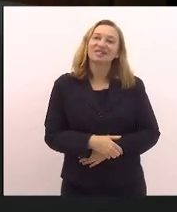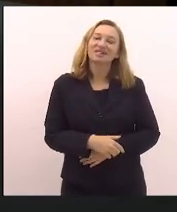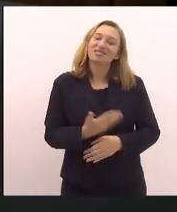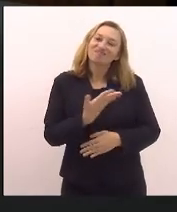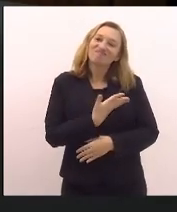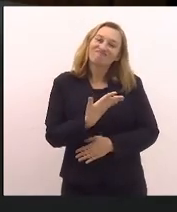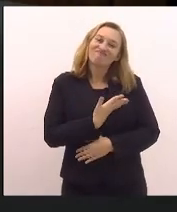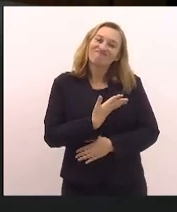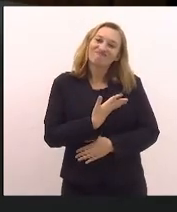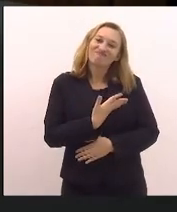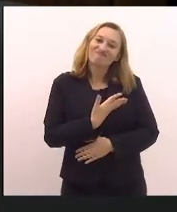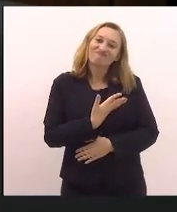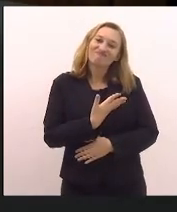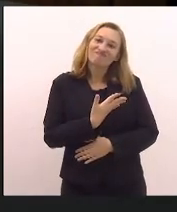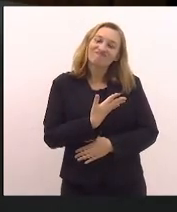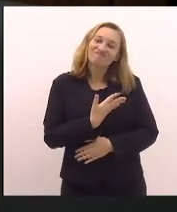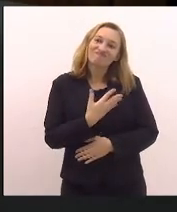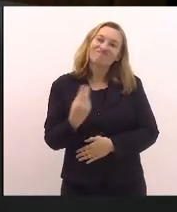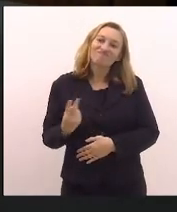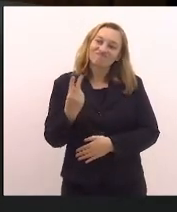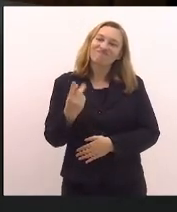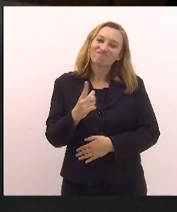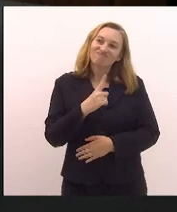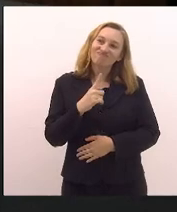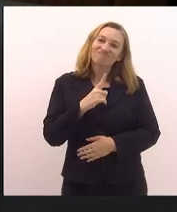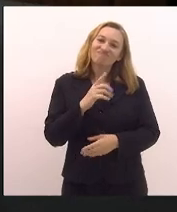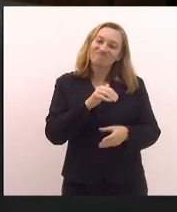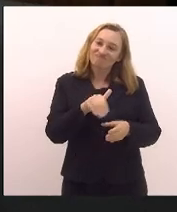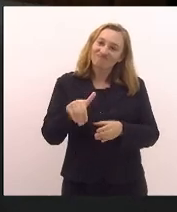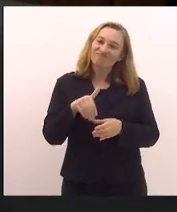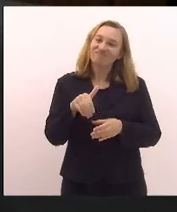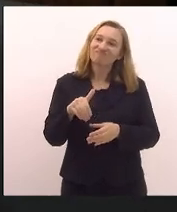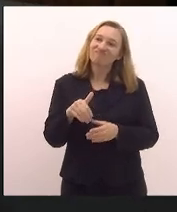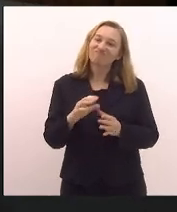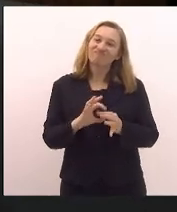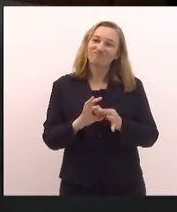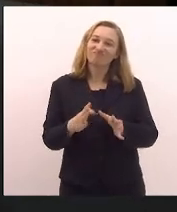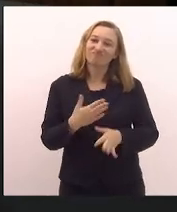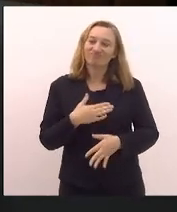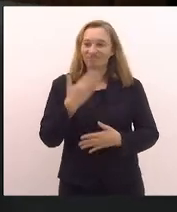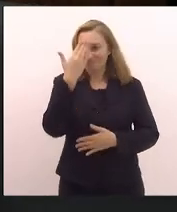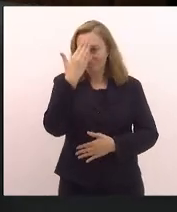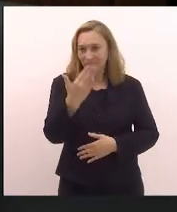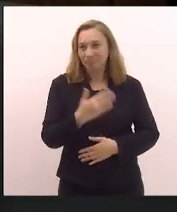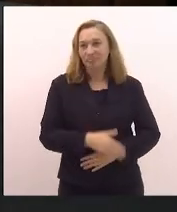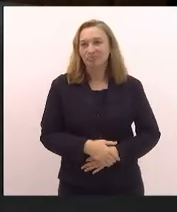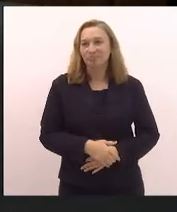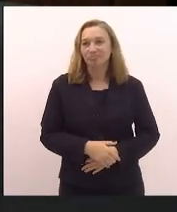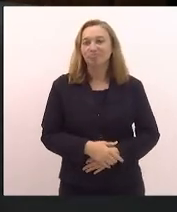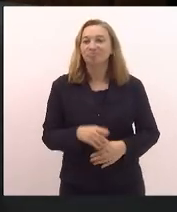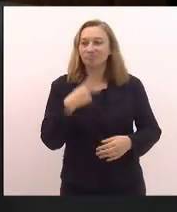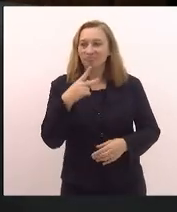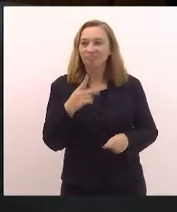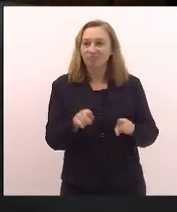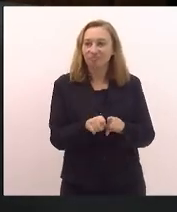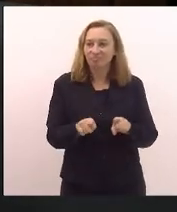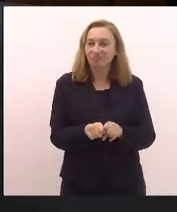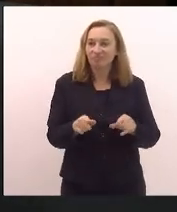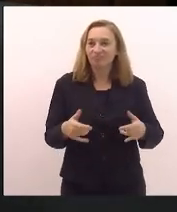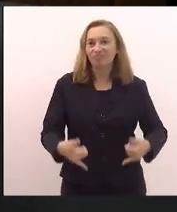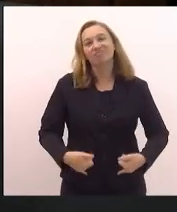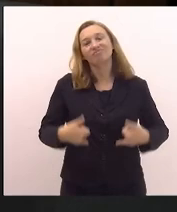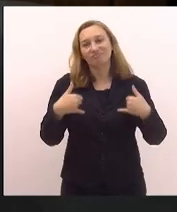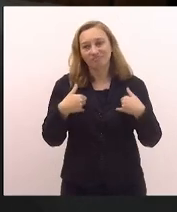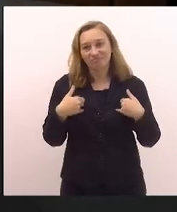foi um dos grandes legados que essa campanha para o cargo me deixou. Muito obrigada. Queria dizer também que eu me sinto muito